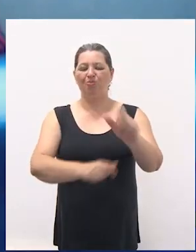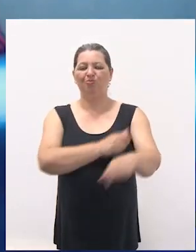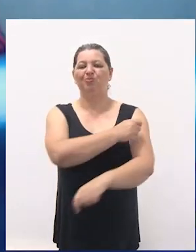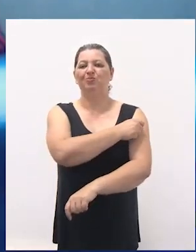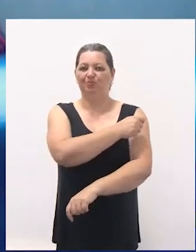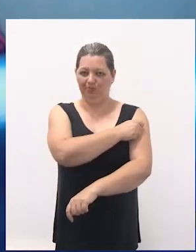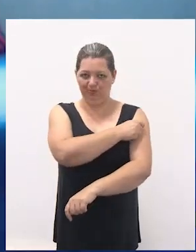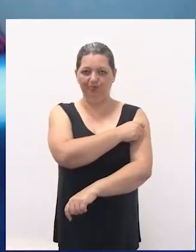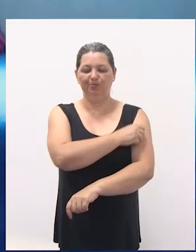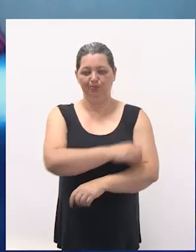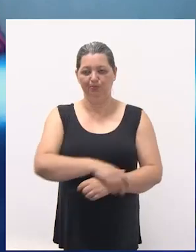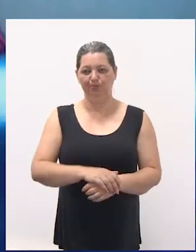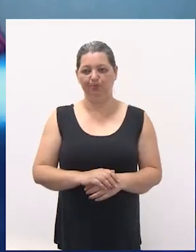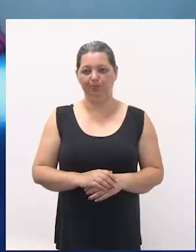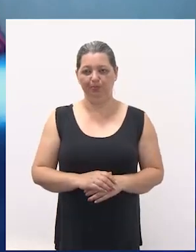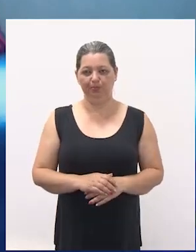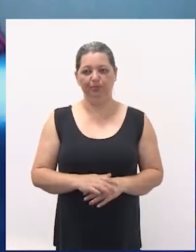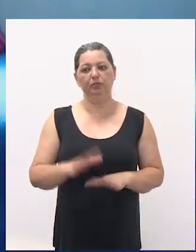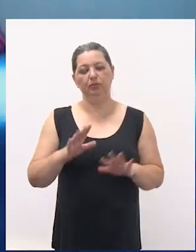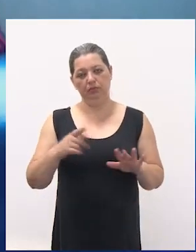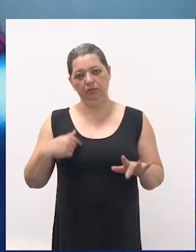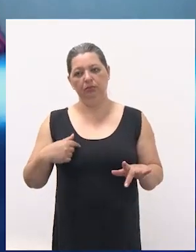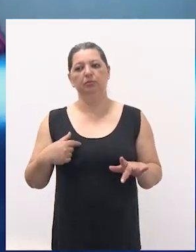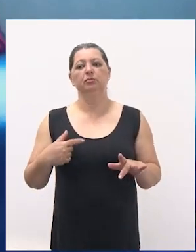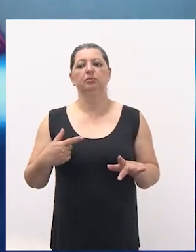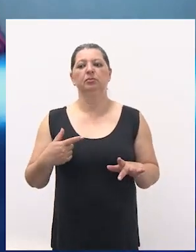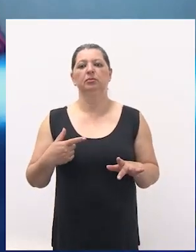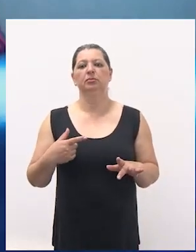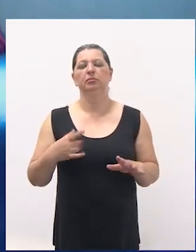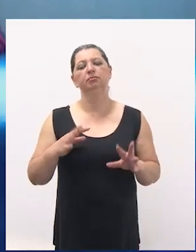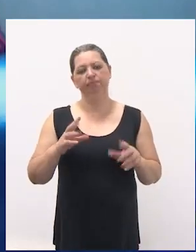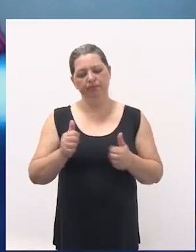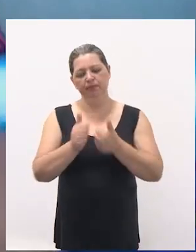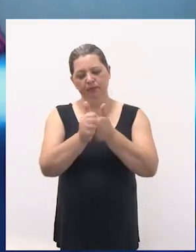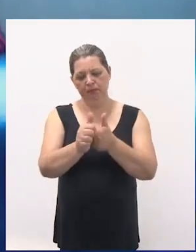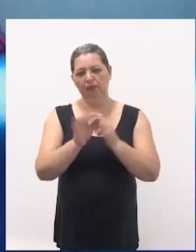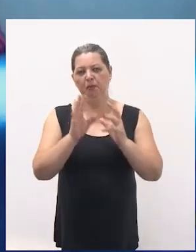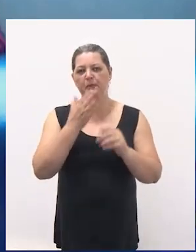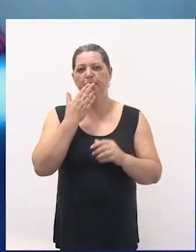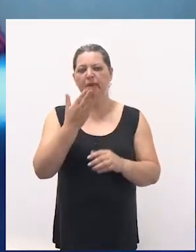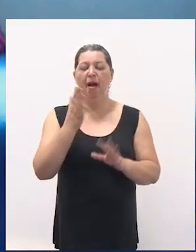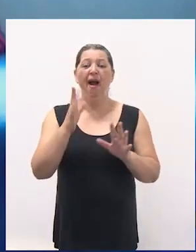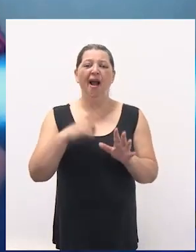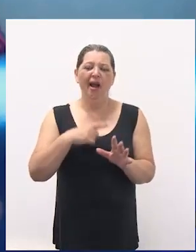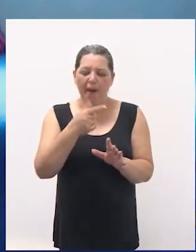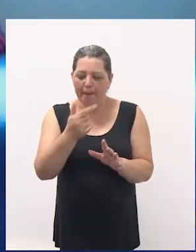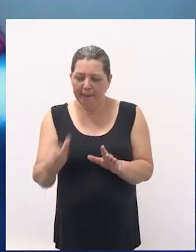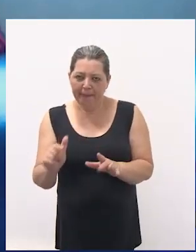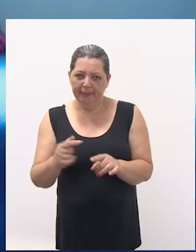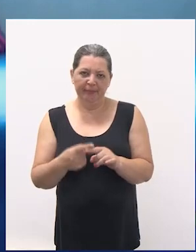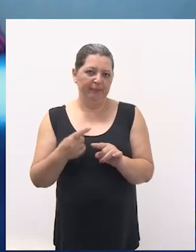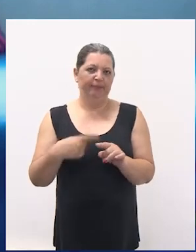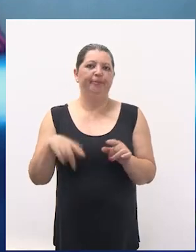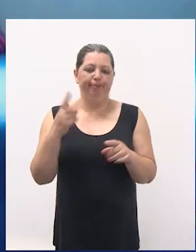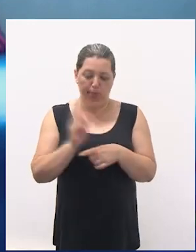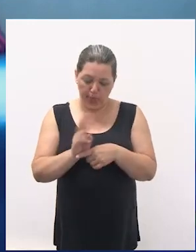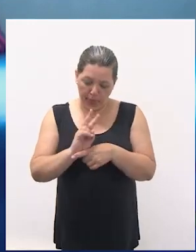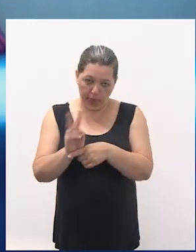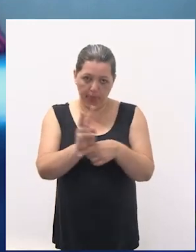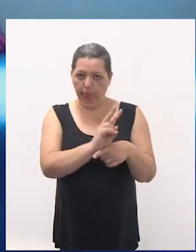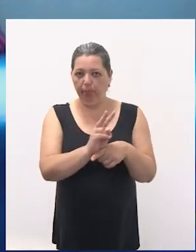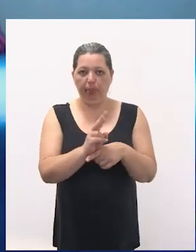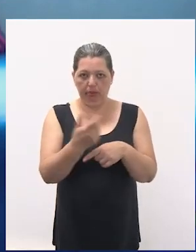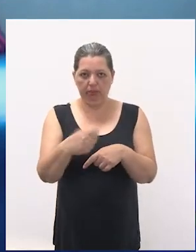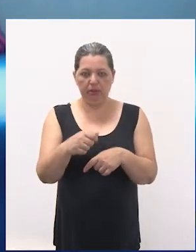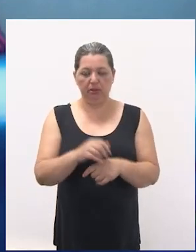gente tem aqueles que, enfim, vão dentro do que a gente pediu e tem aqueles que a gente tem que estar monitorando, né?